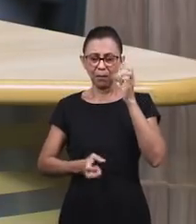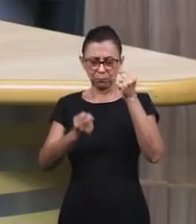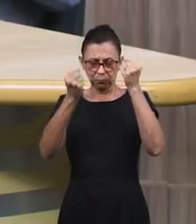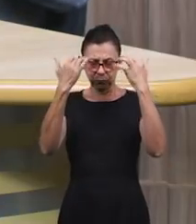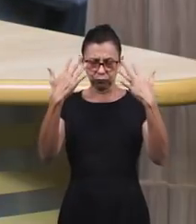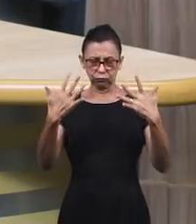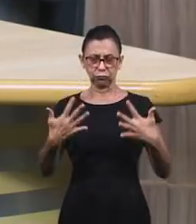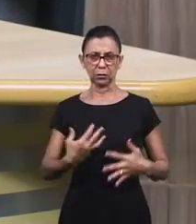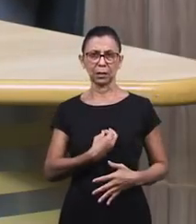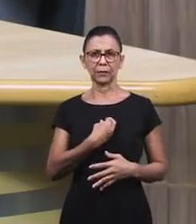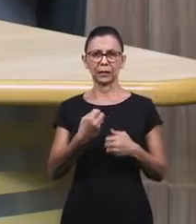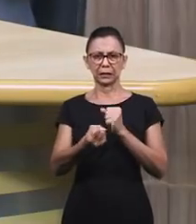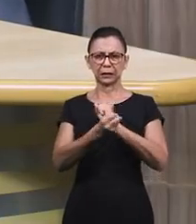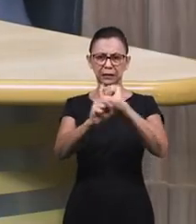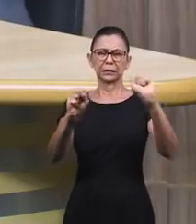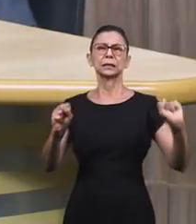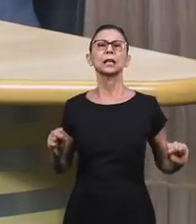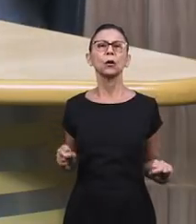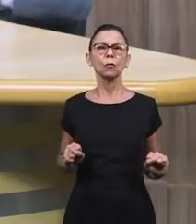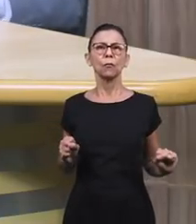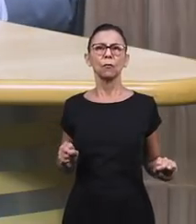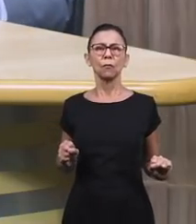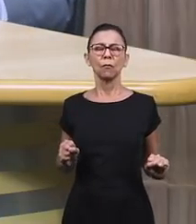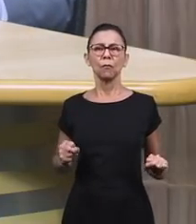fez? Qualquer homem, pode pegar qualquer